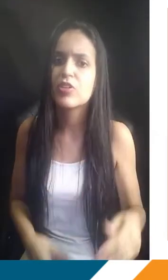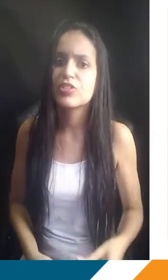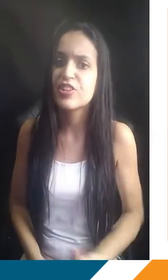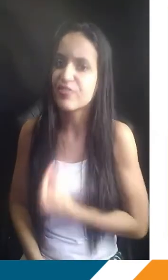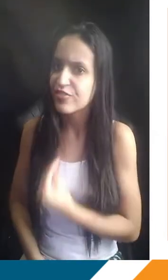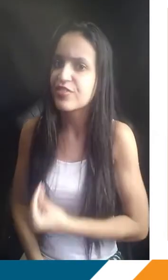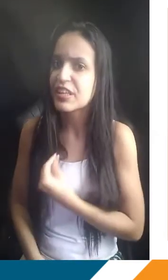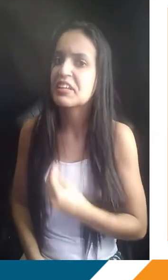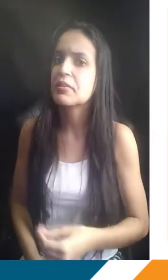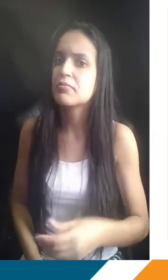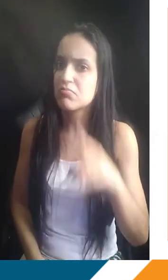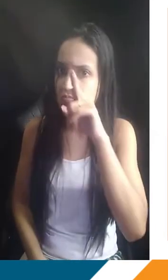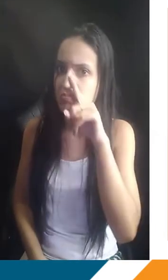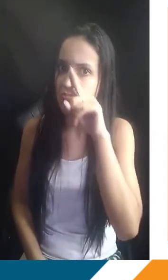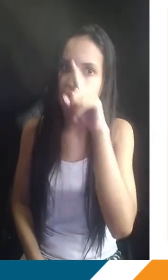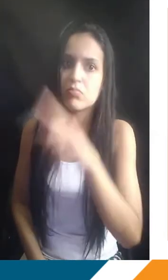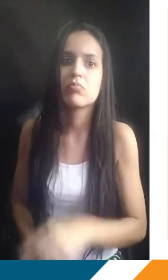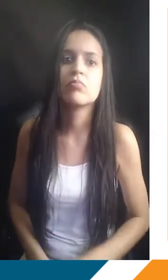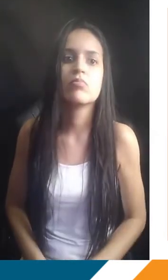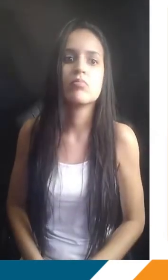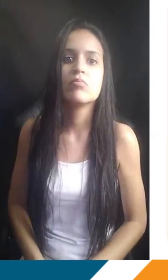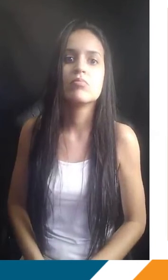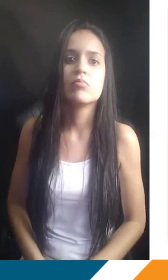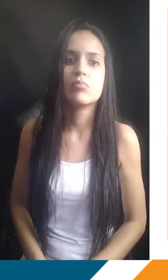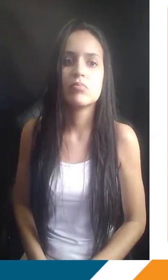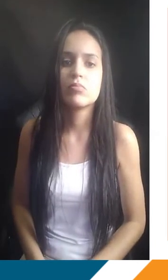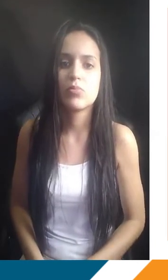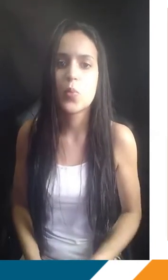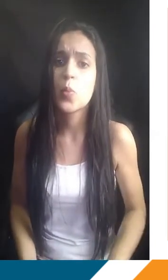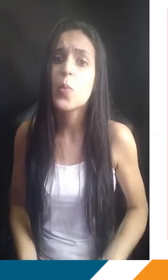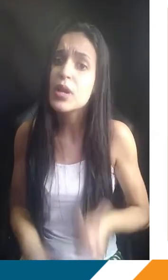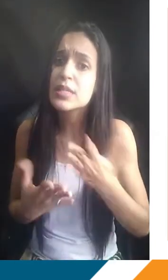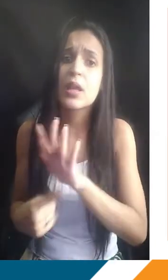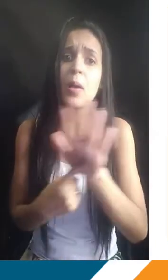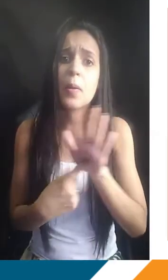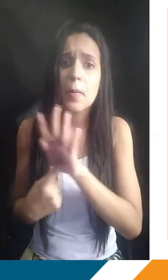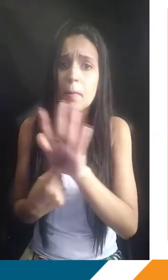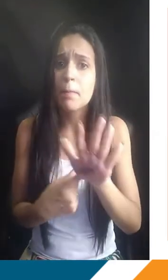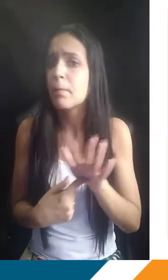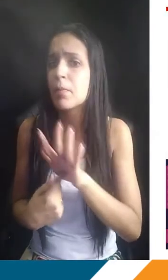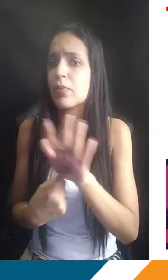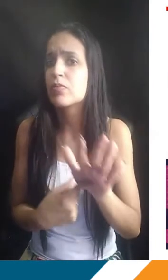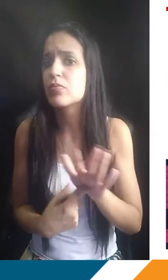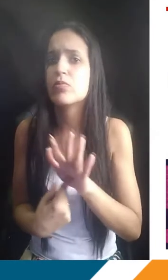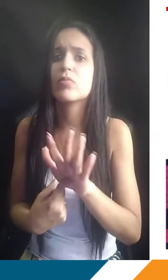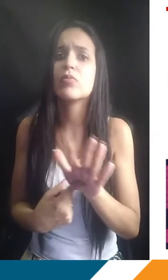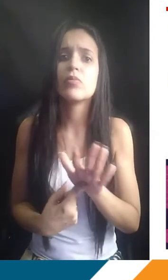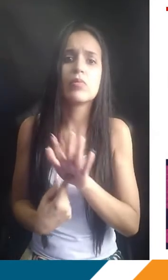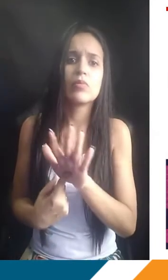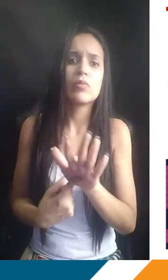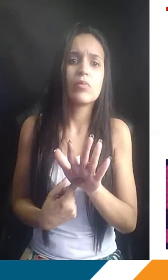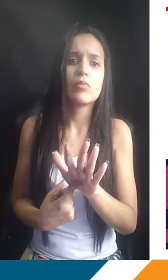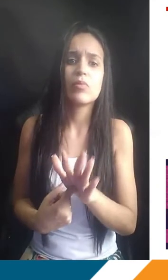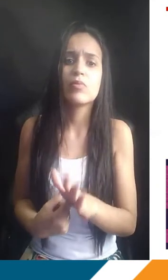pluralidade de vozes, uma busca da afirmação identitária, a preocupação para encontrar a sua própria voz.